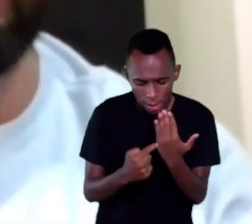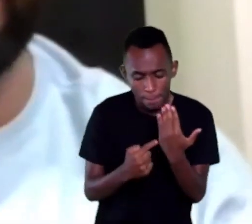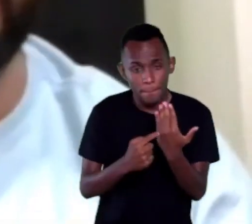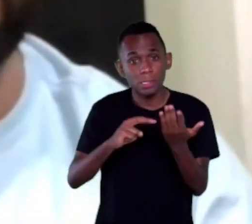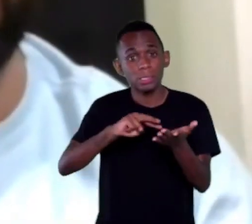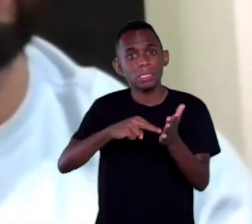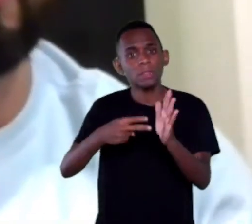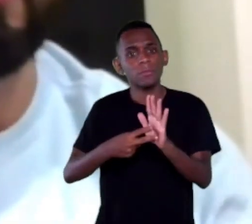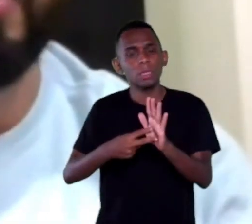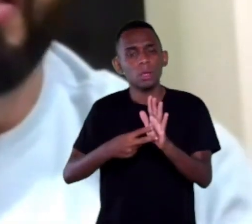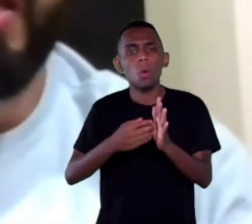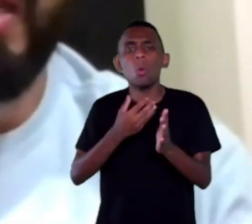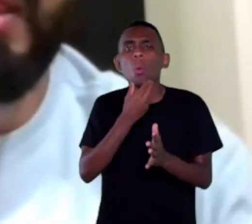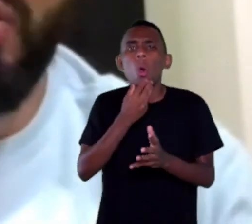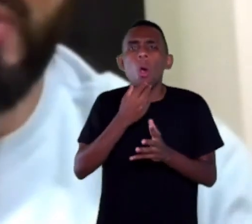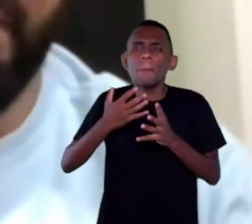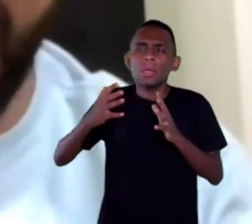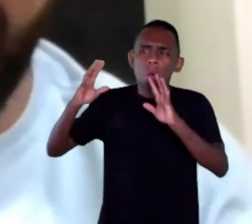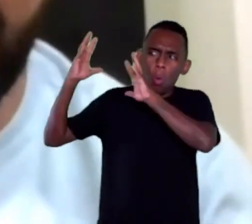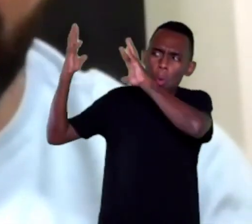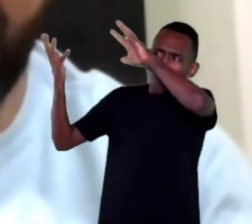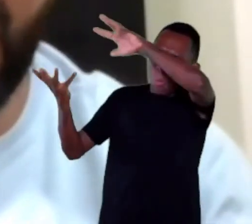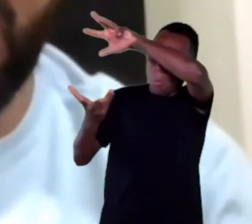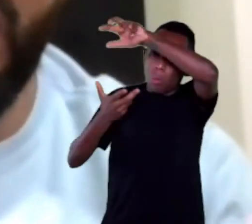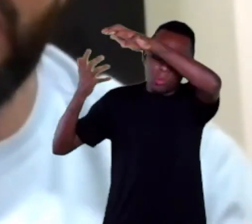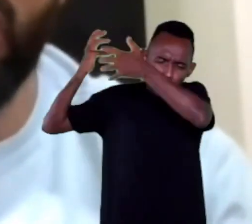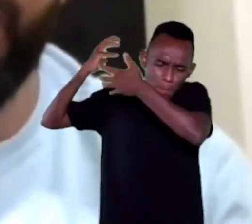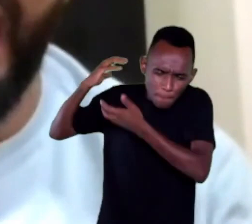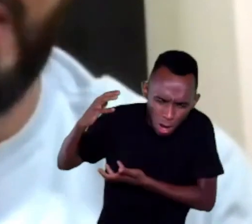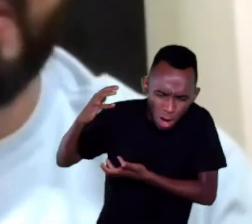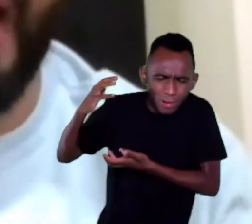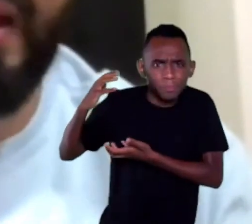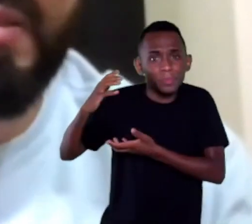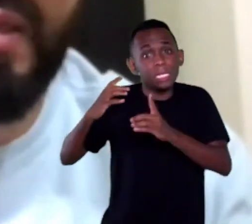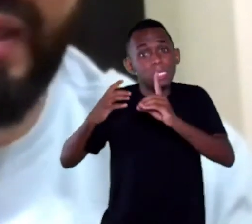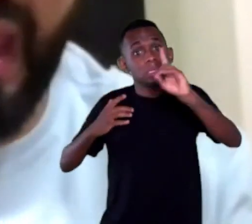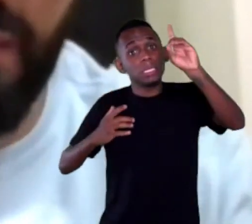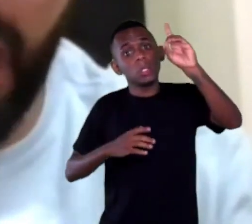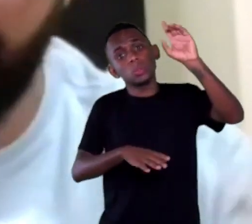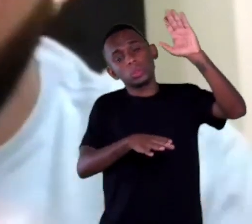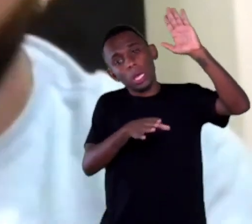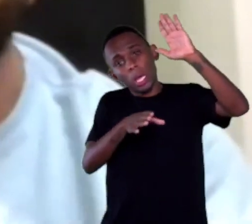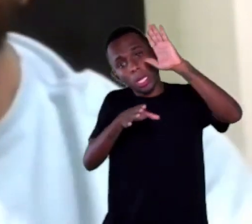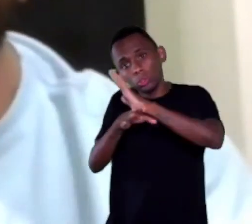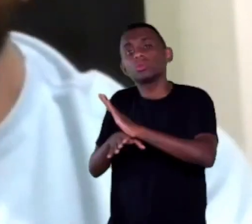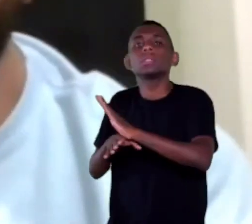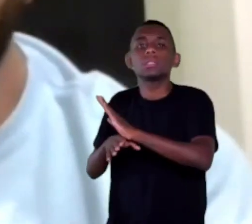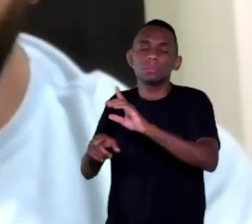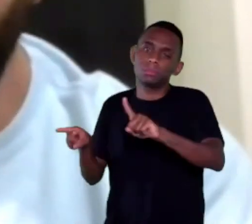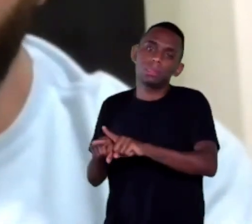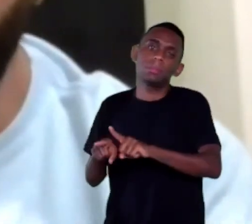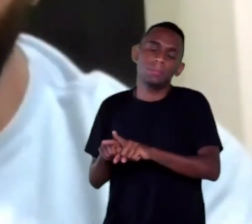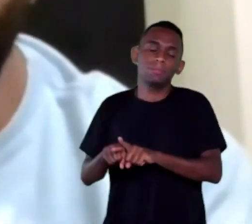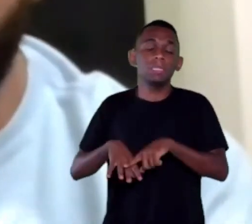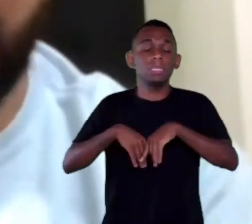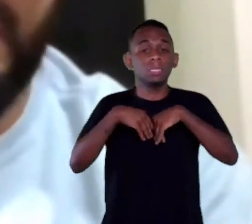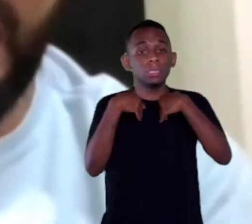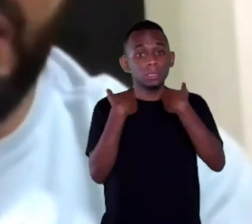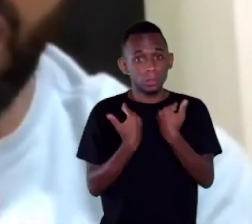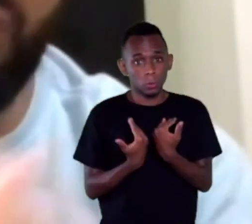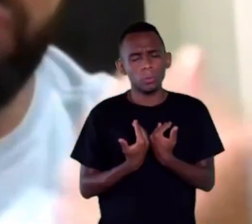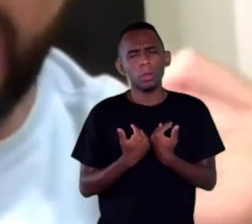do mundo sobre as costas e Deus amparando ele quando a escada quebra. Então, assim,